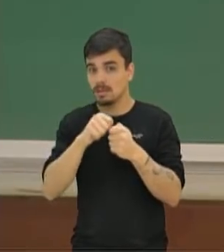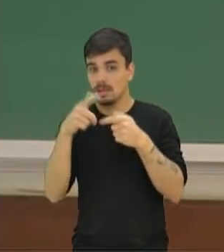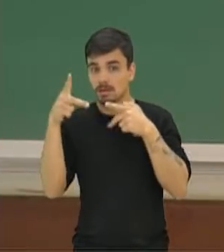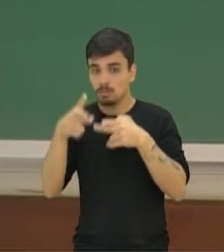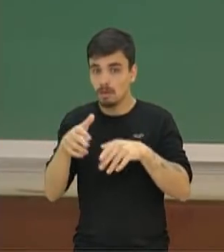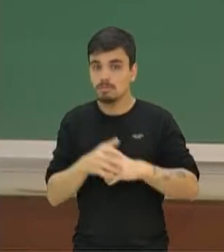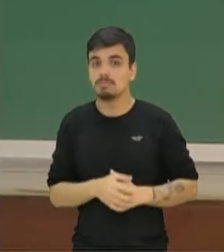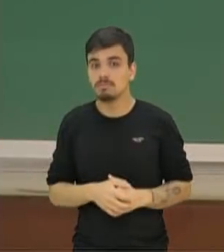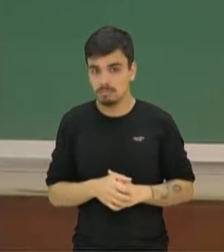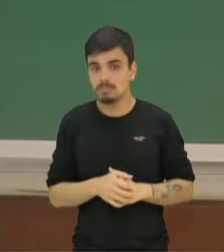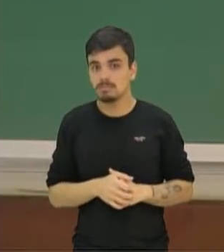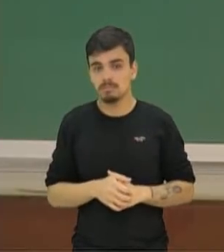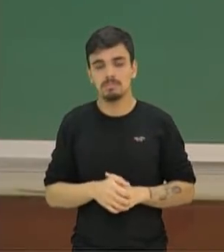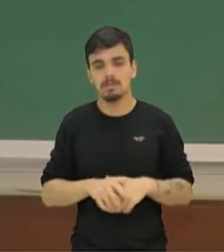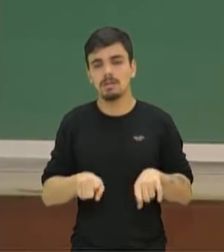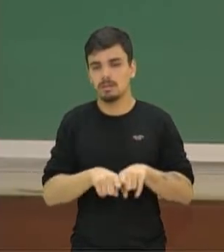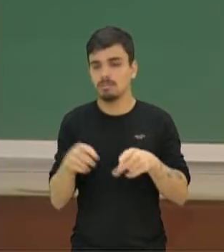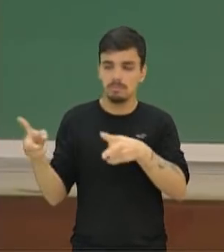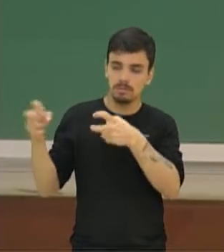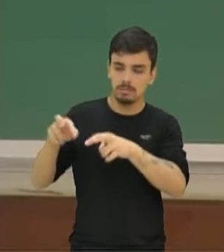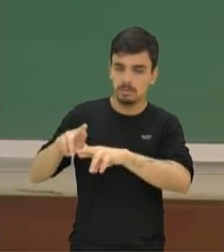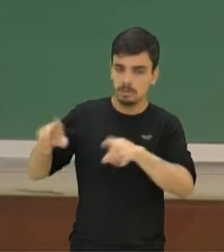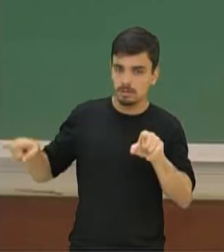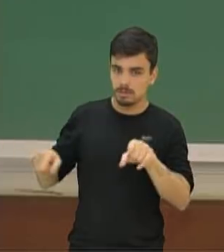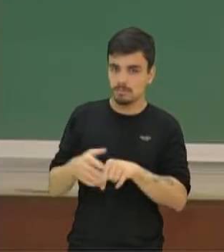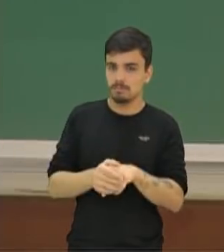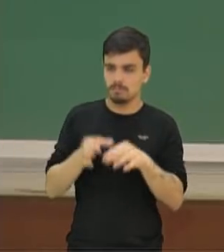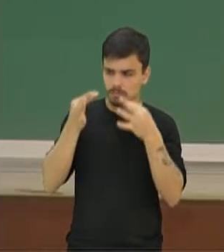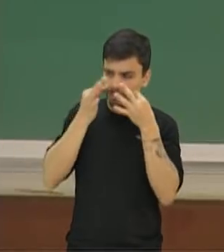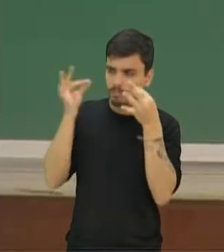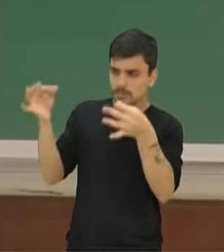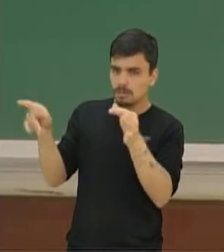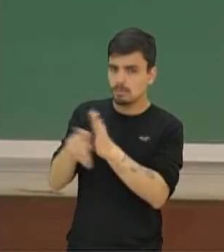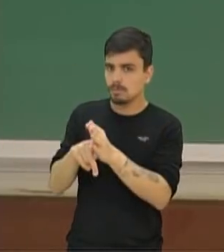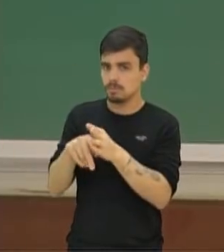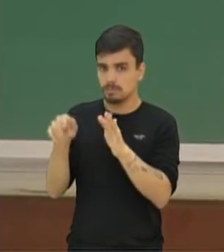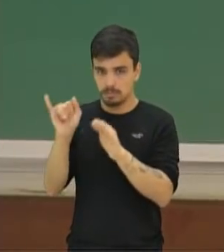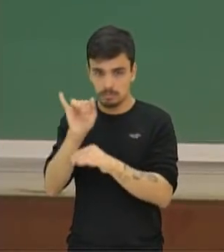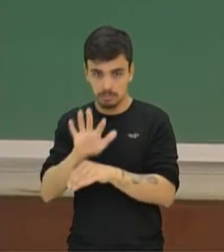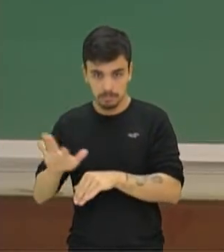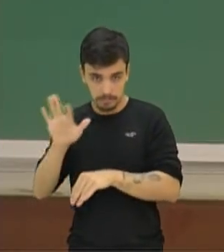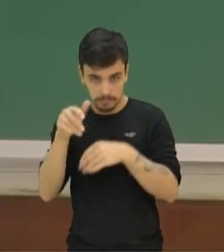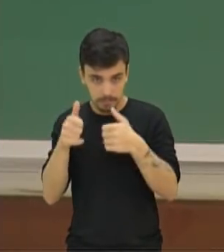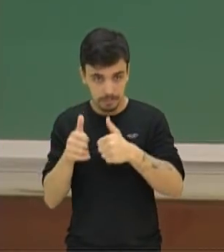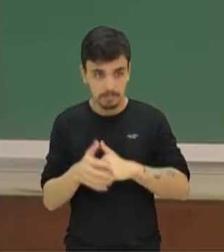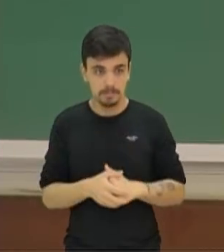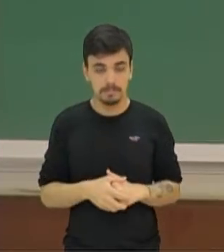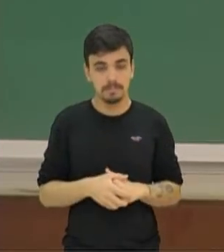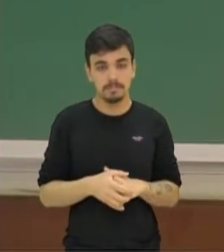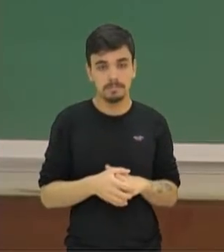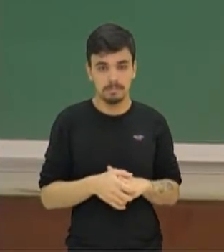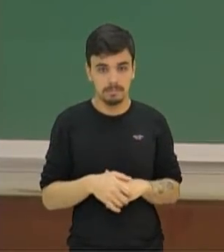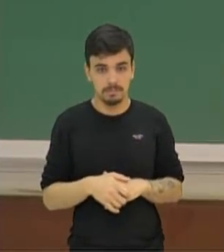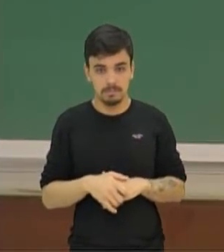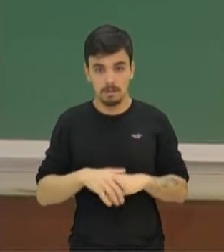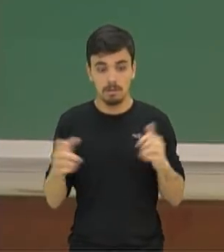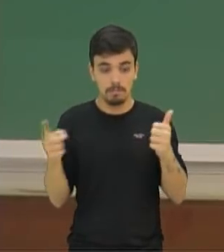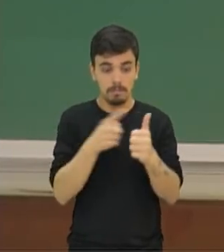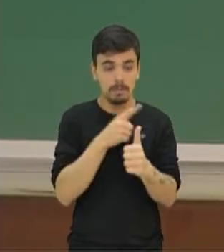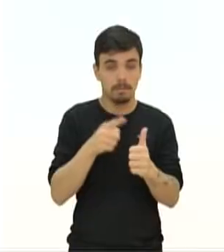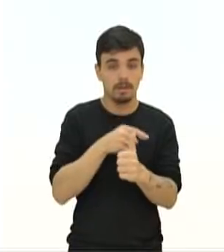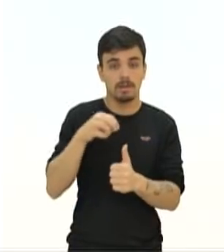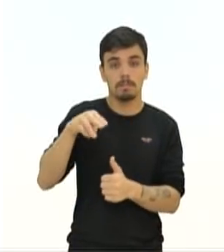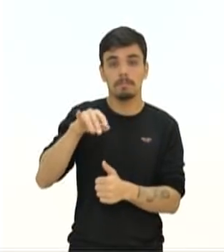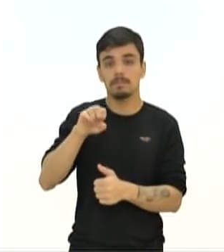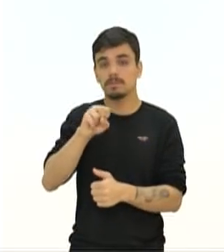né? A observação seria diferente, seria mais atenta da obra, né? Então, a primeira missa no